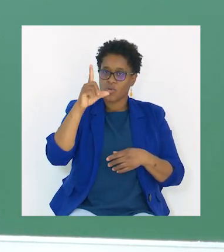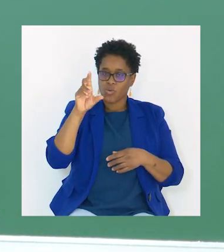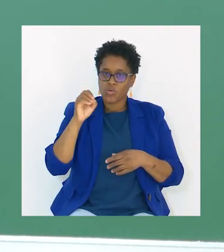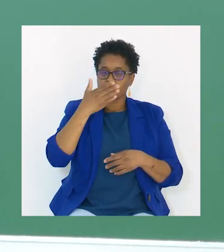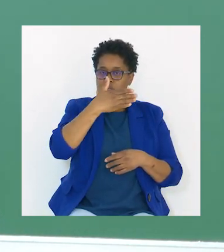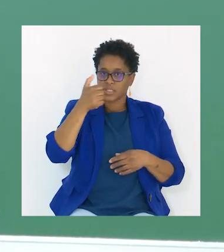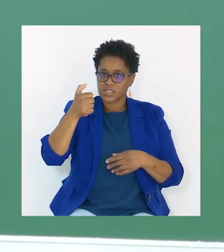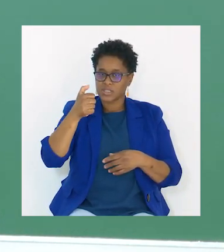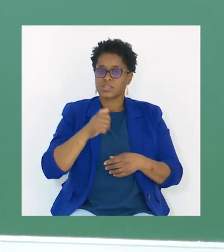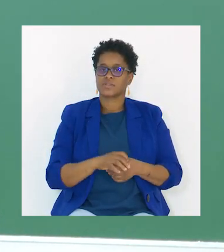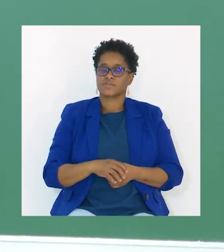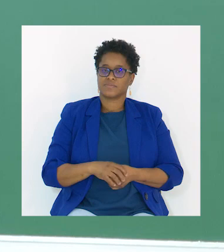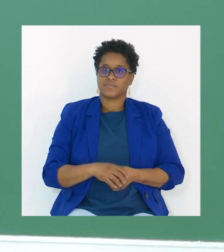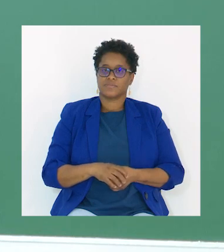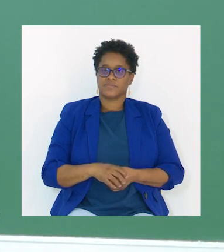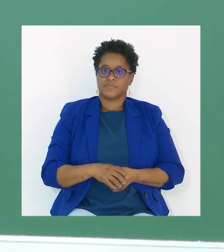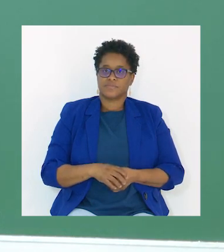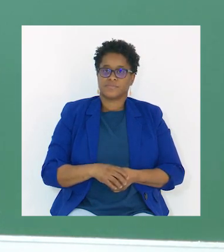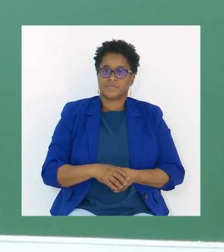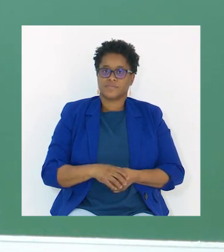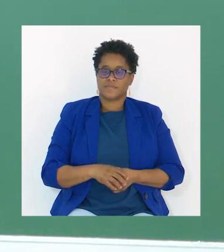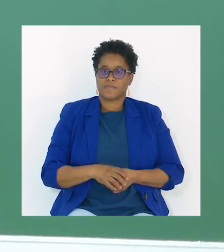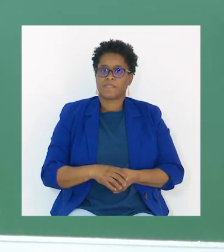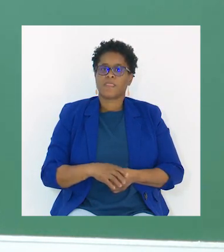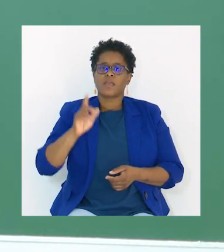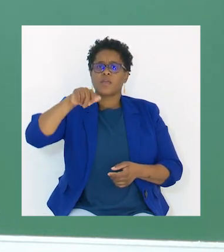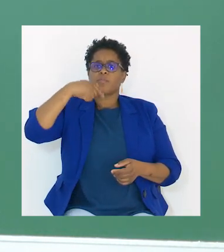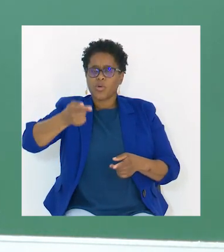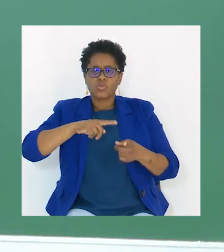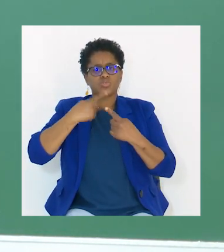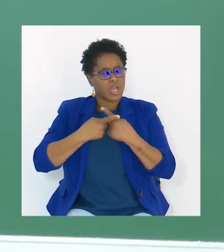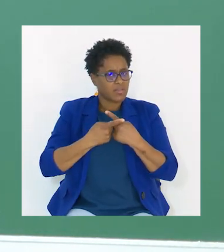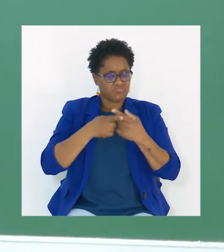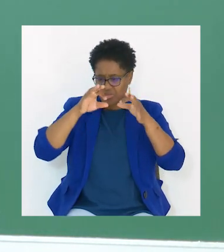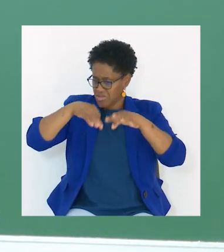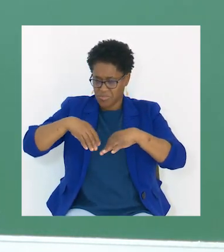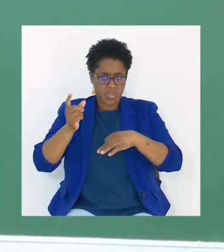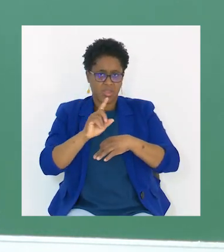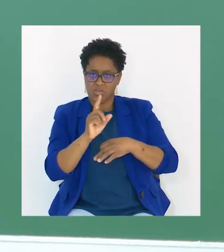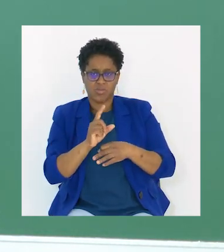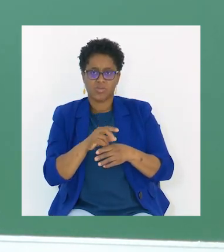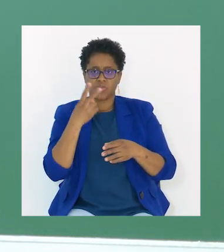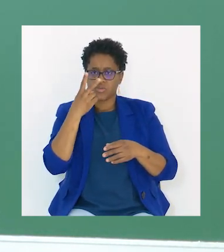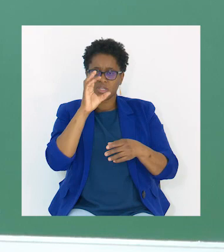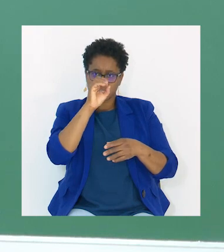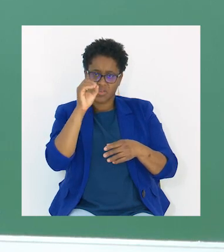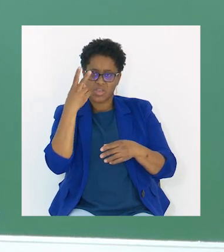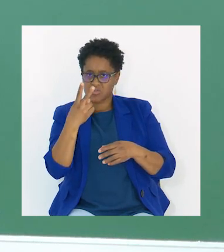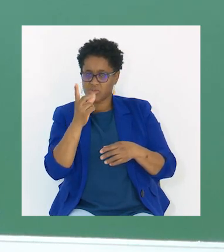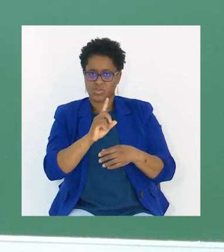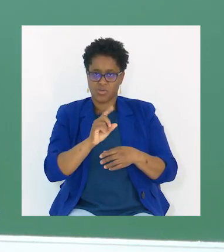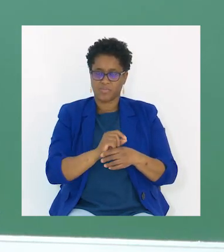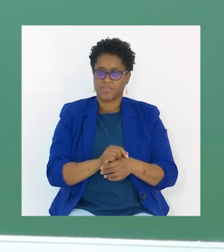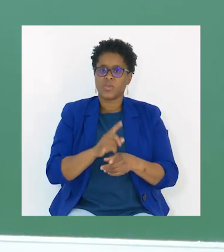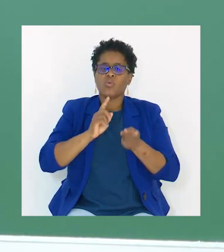século 15. E para outros anos que não terminam com os 2 zeros, o